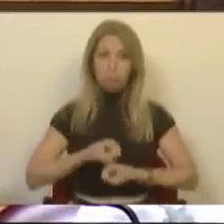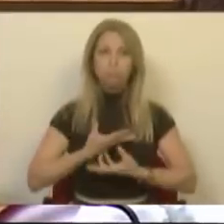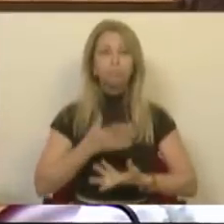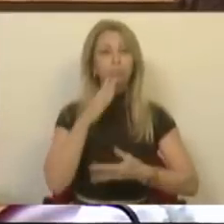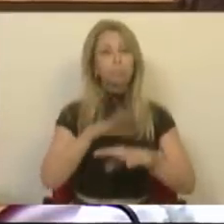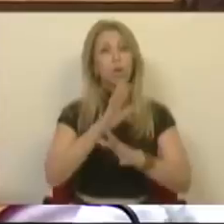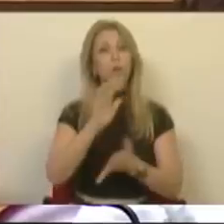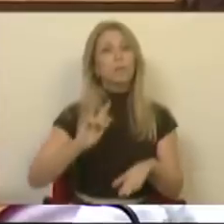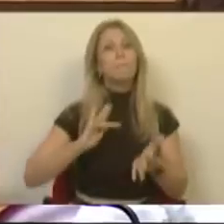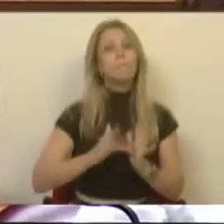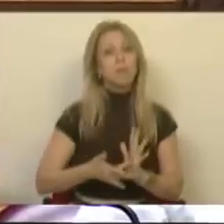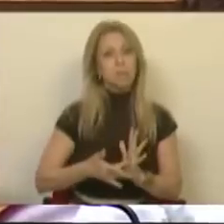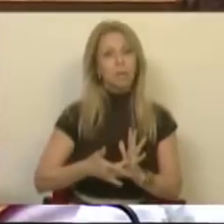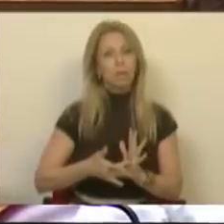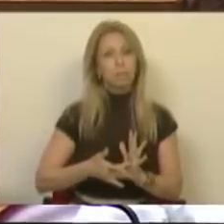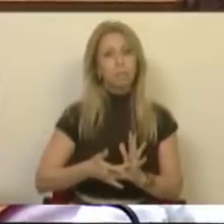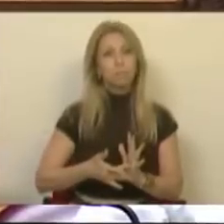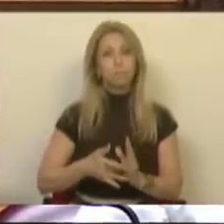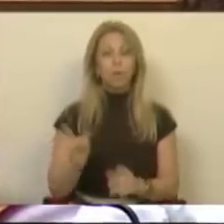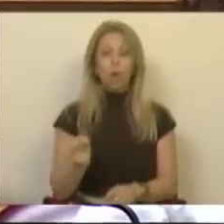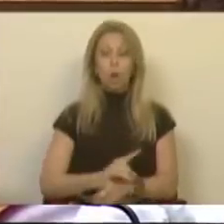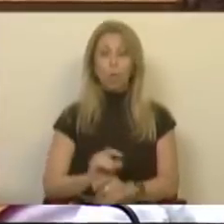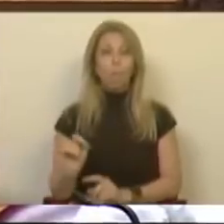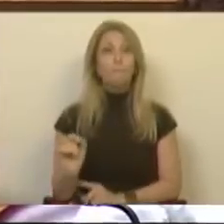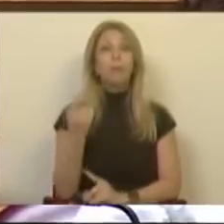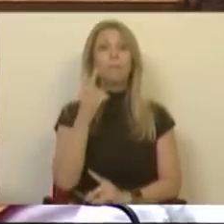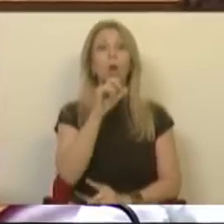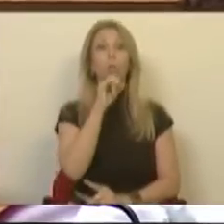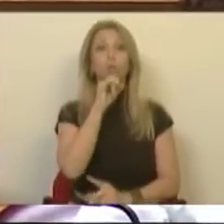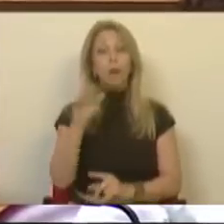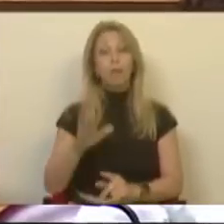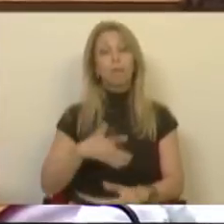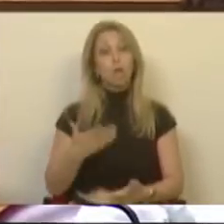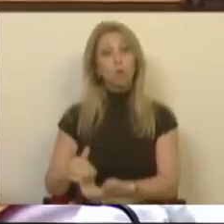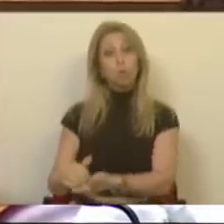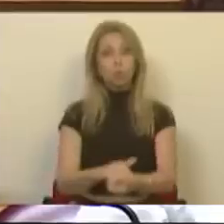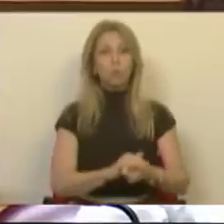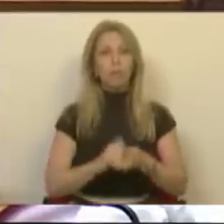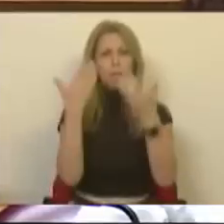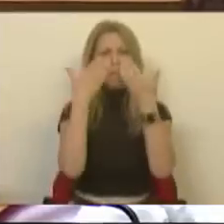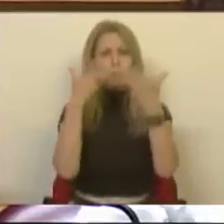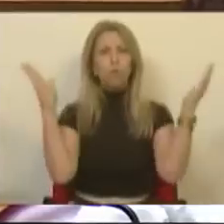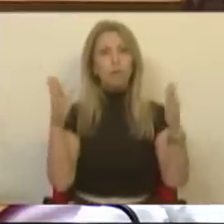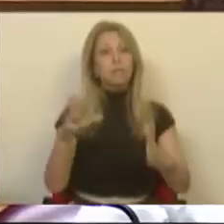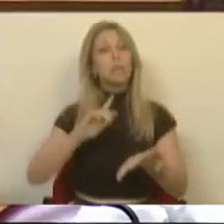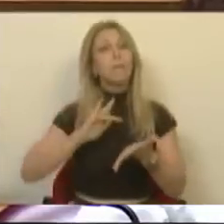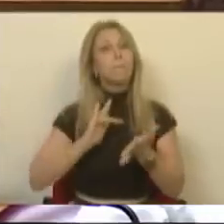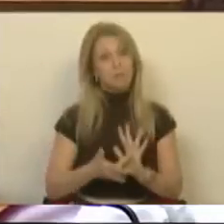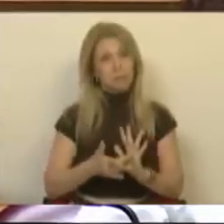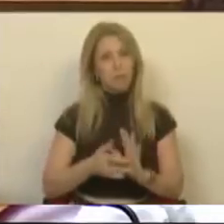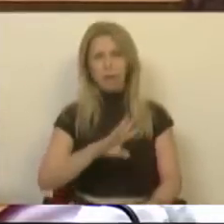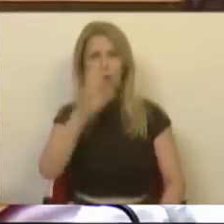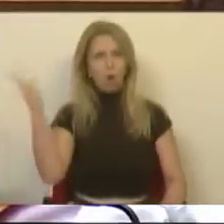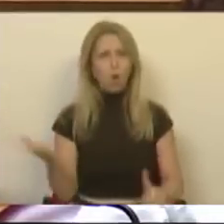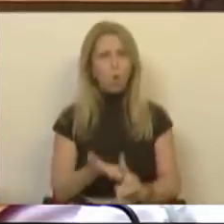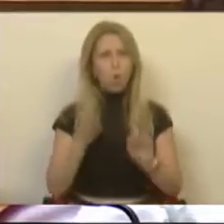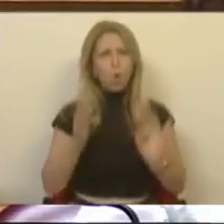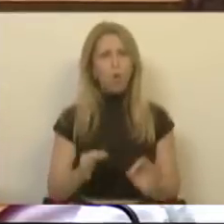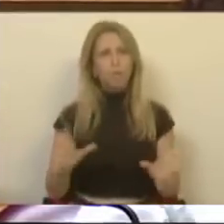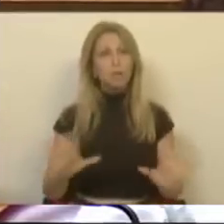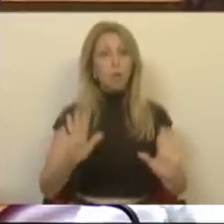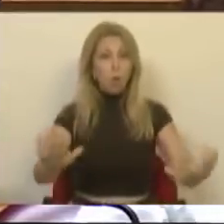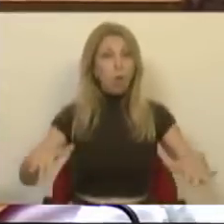relação ao Brasil na primeira oportunidade a solidariedade com a democracia brasileira e a condenação de qualquer